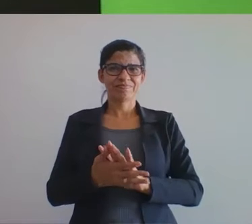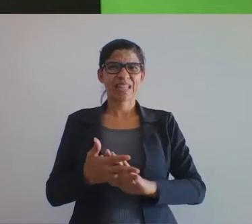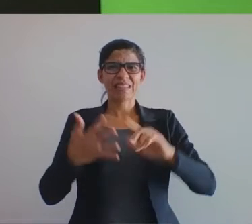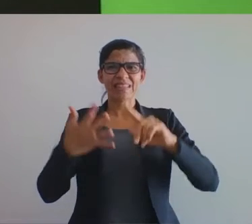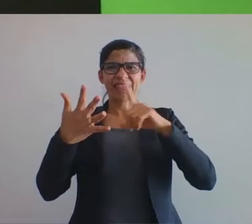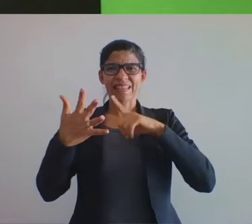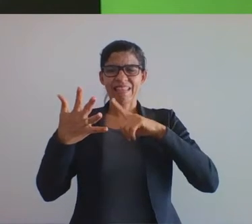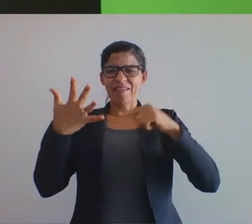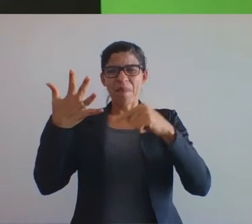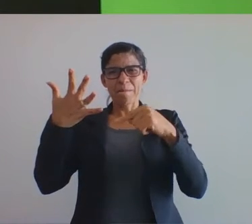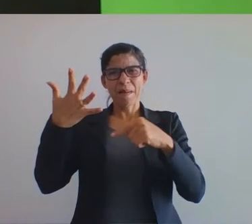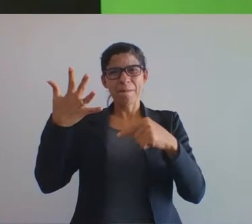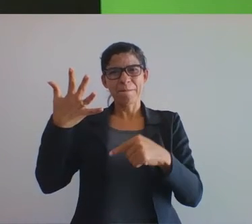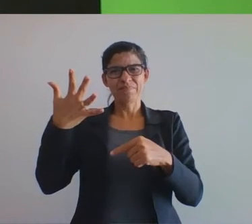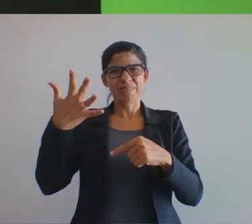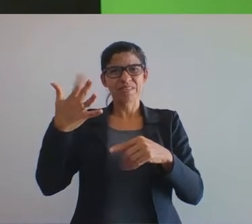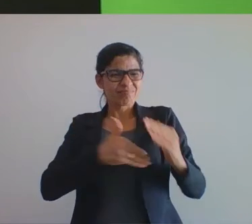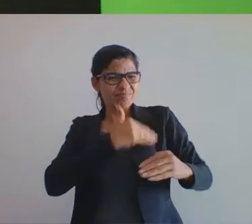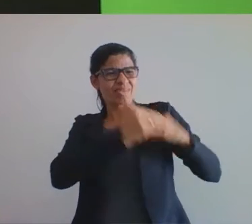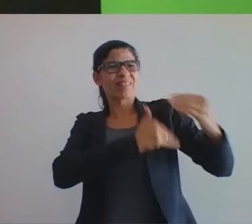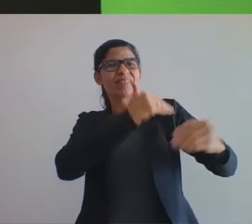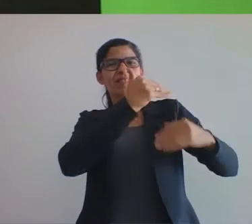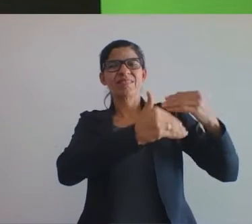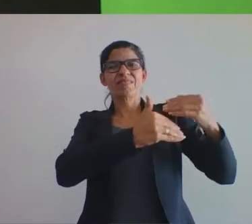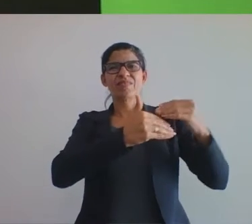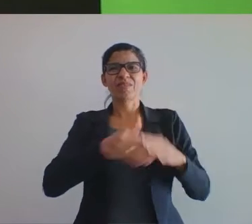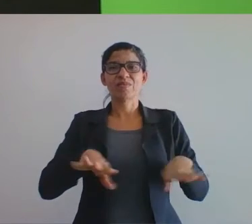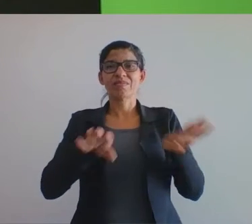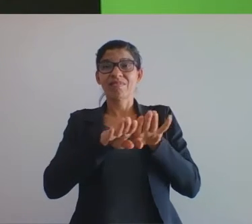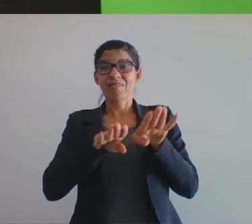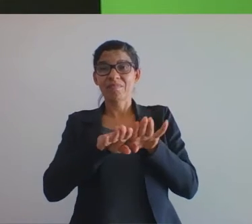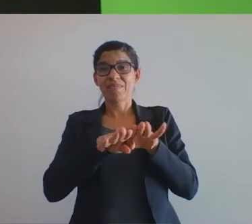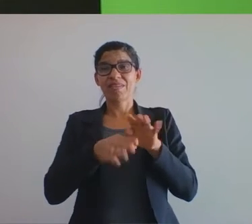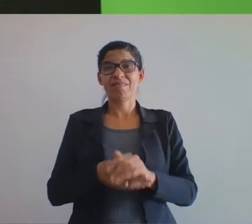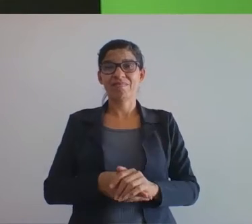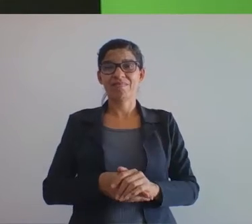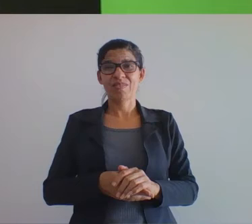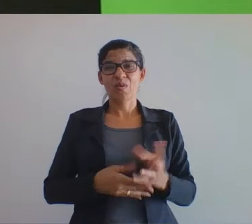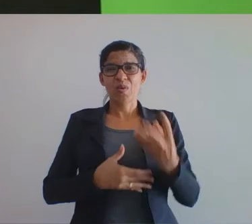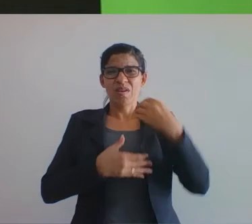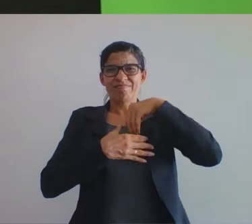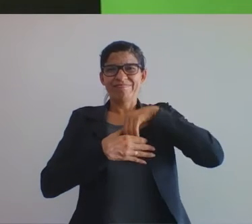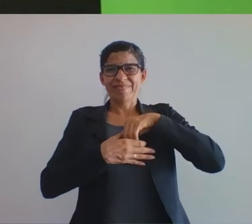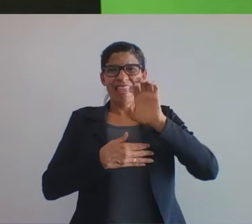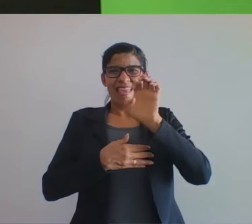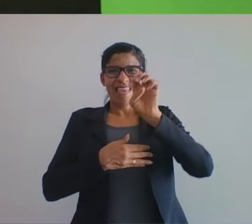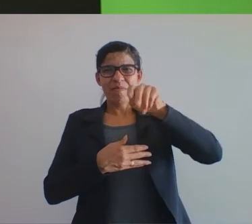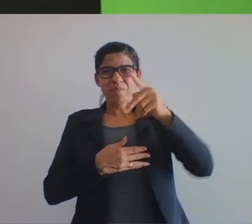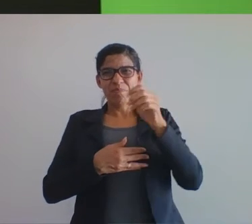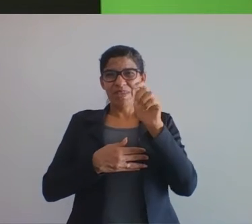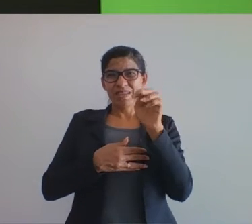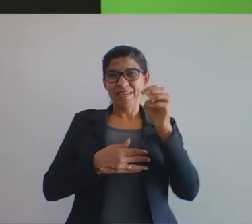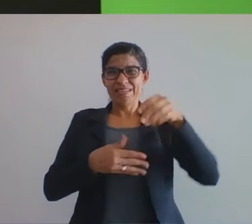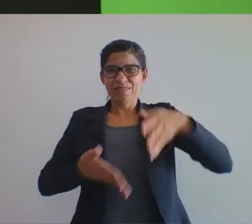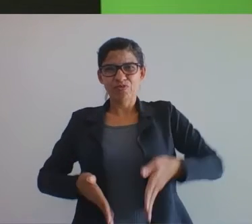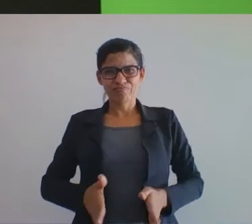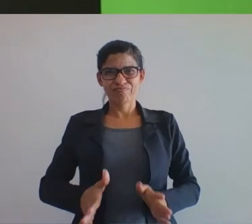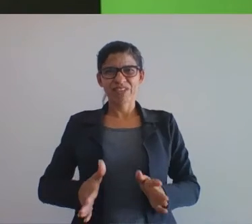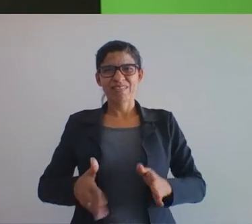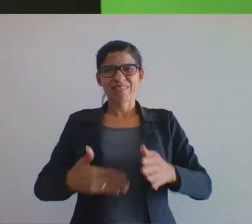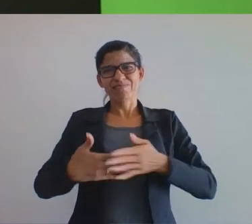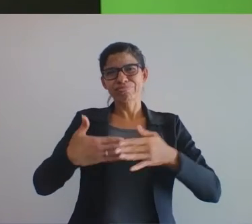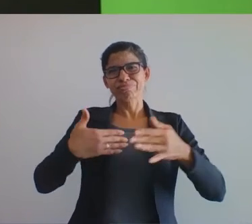mais o empirismo em 1700. Locke tentou determinar a origem, a extensão e